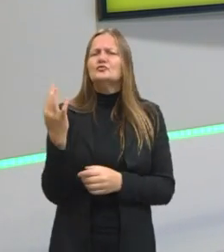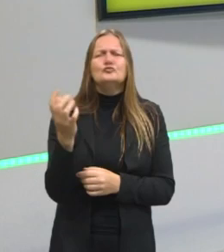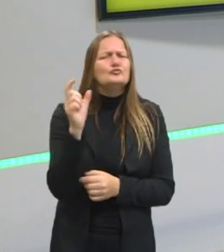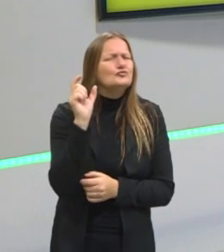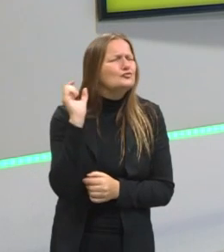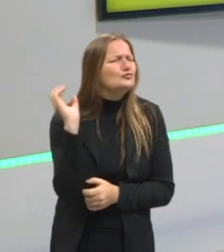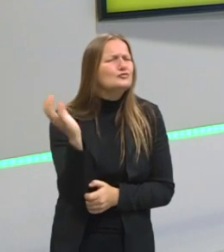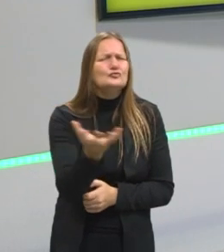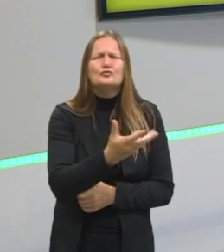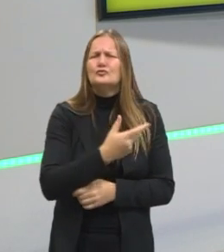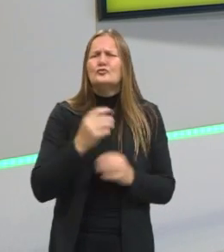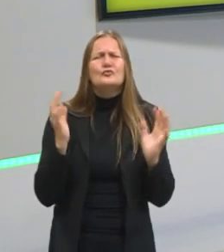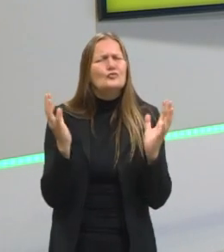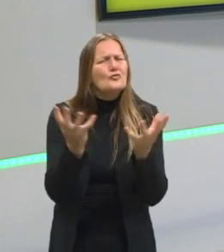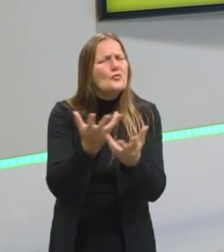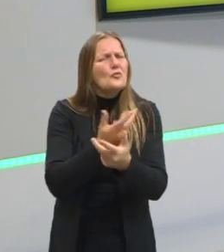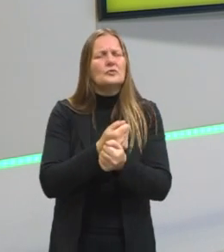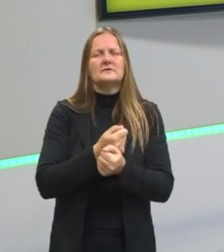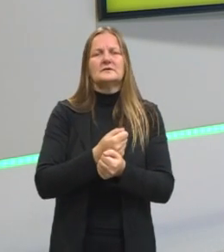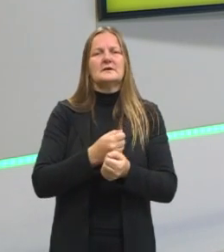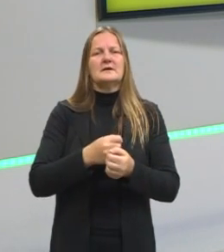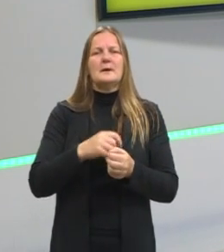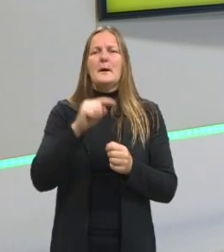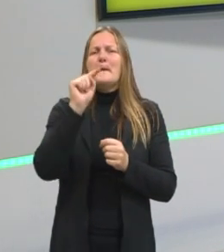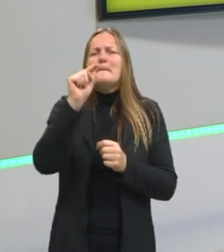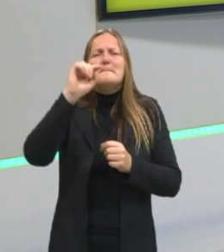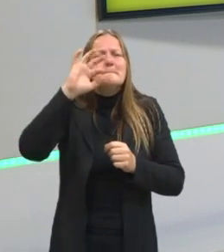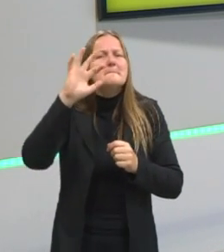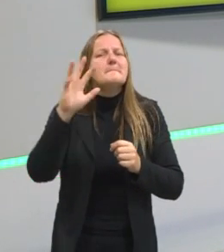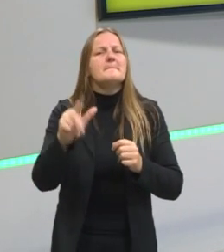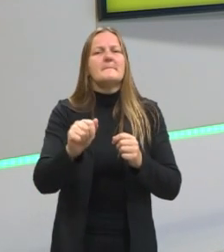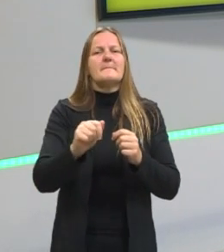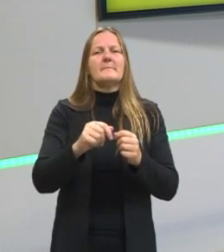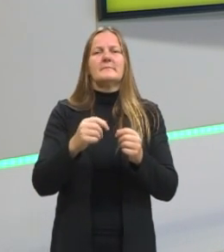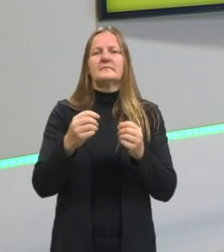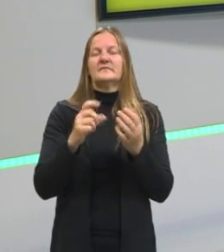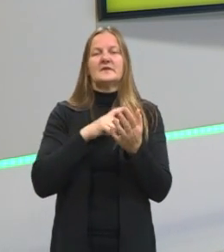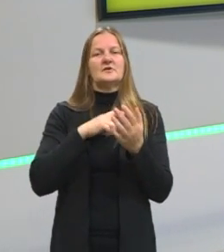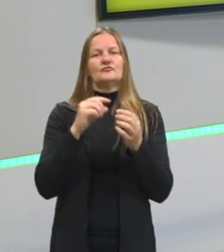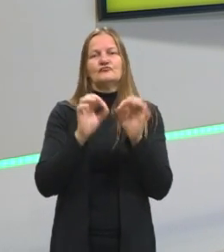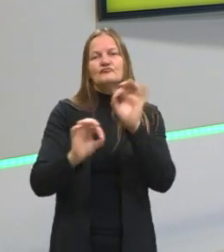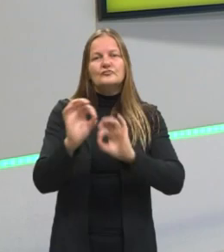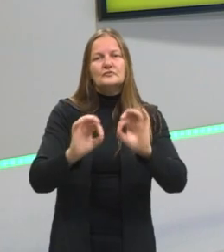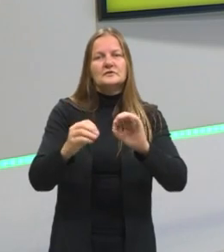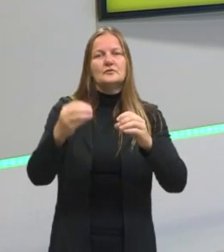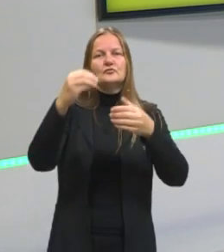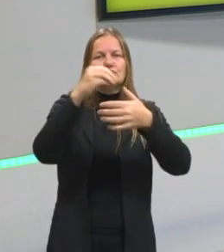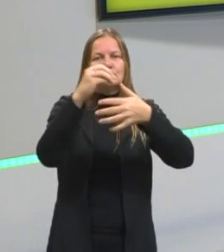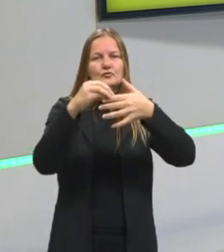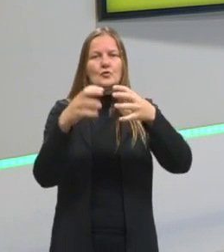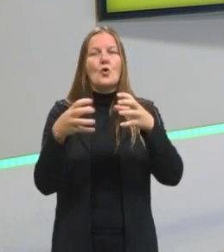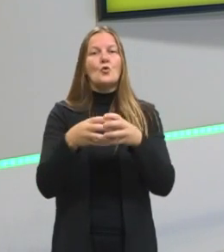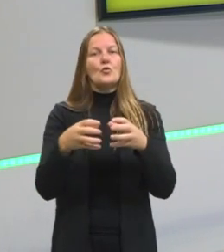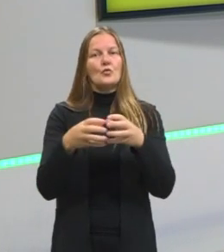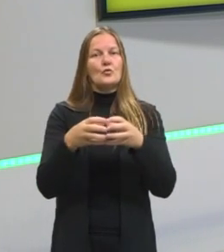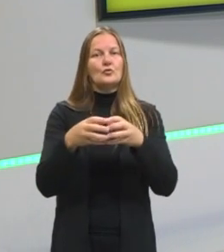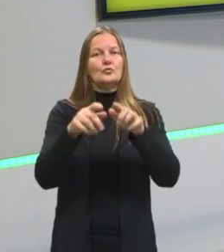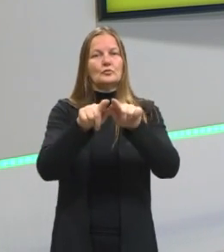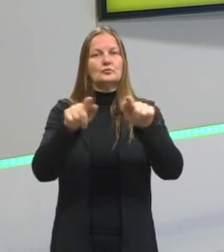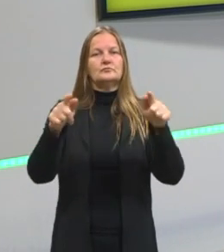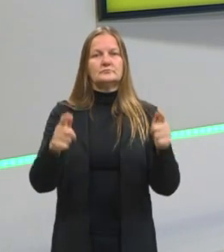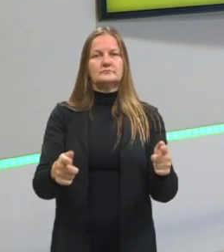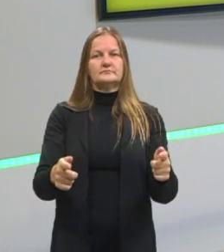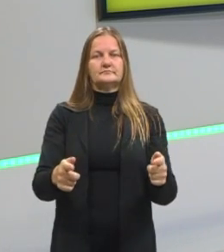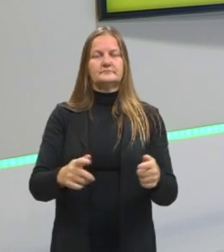A gente pode ter milhares de palavras. Todas elas vão pertencer a uma dessas